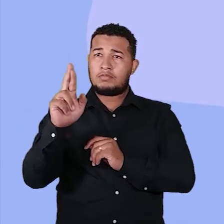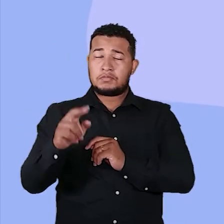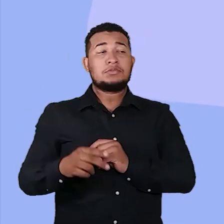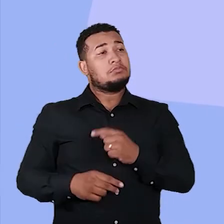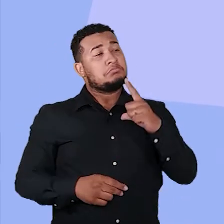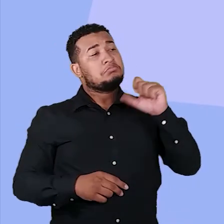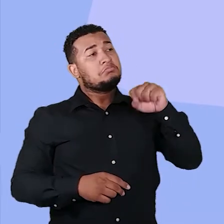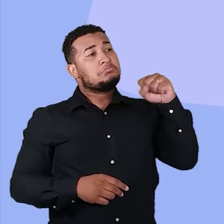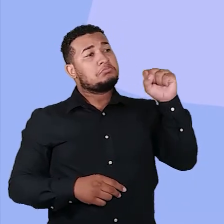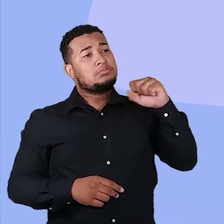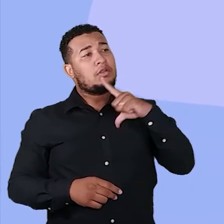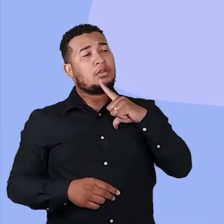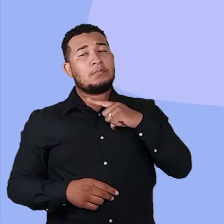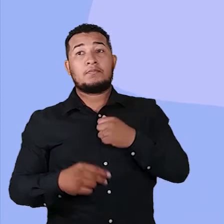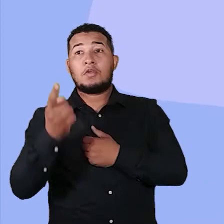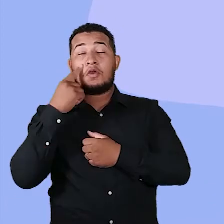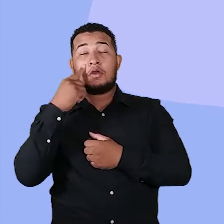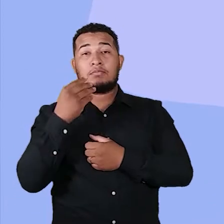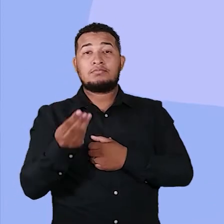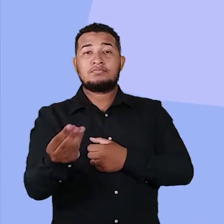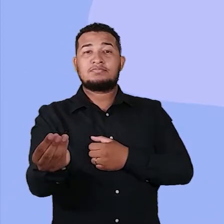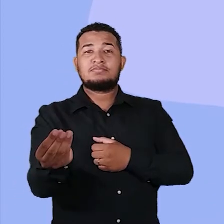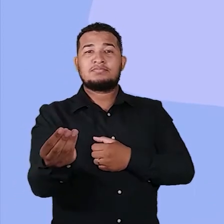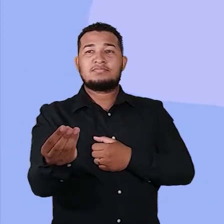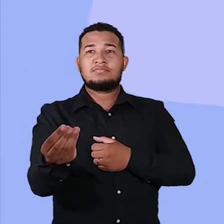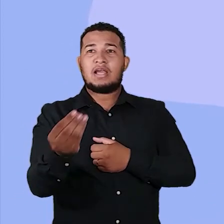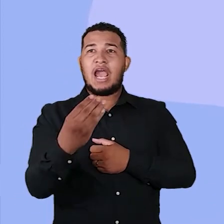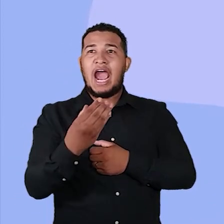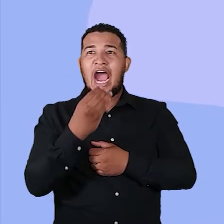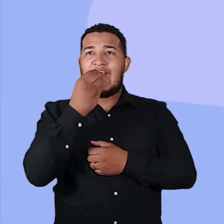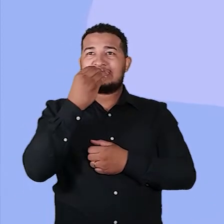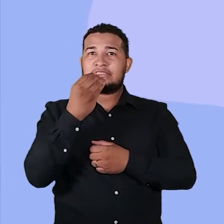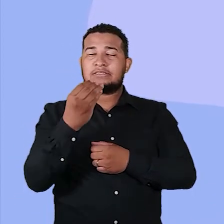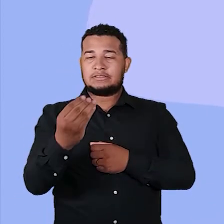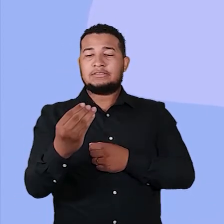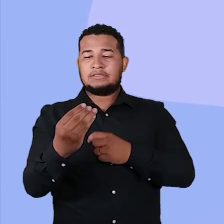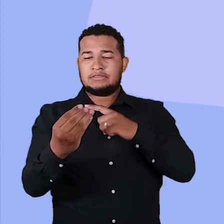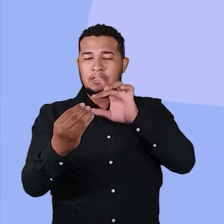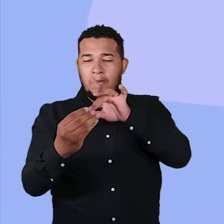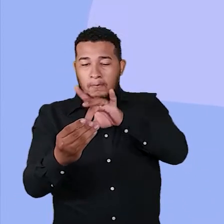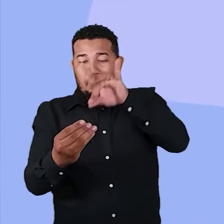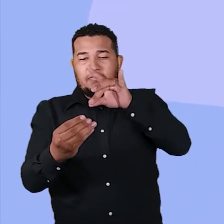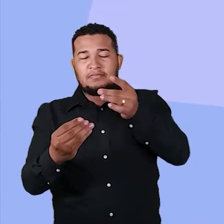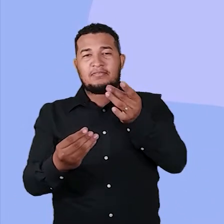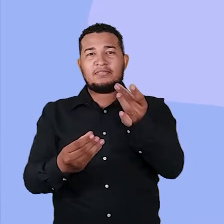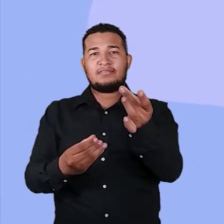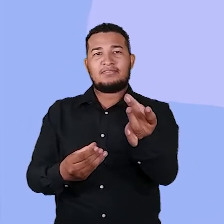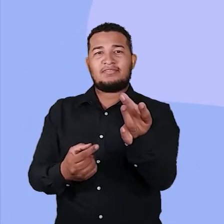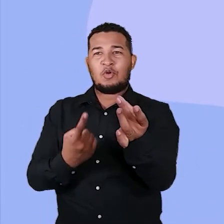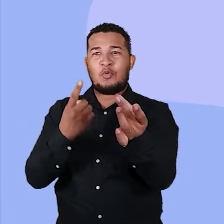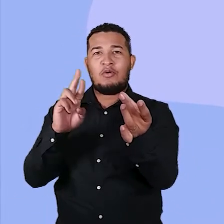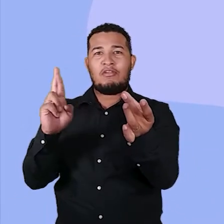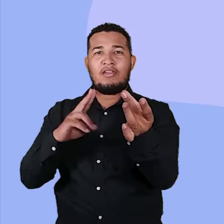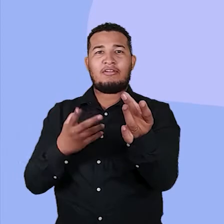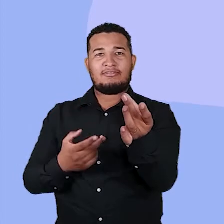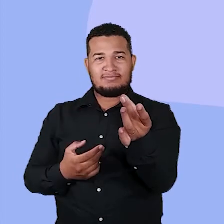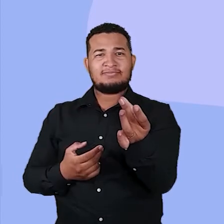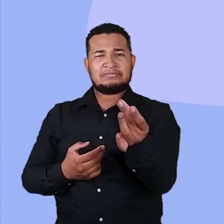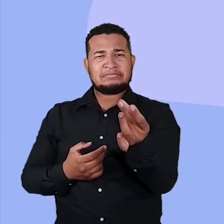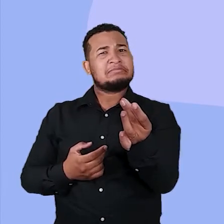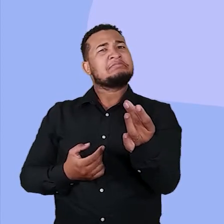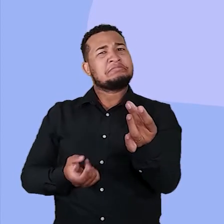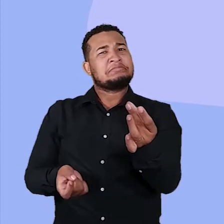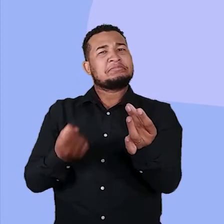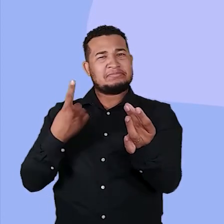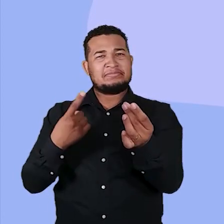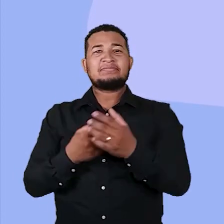E o vendedor responde, tenho sim, aqui. O cara come e tira uma nota de dentro, né? Possivelmente é uma